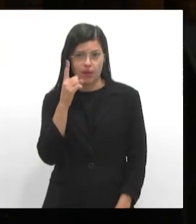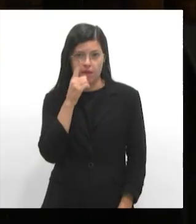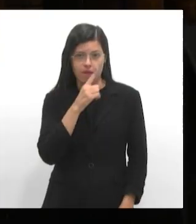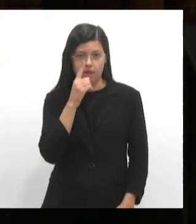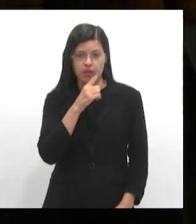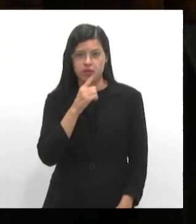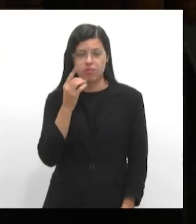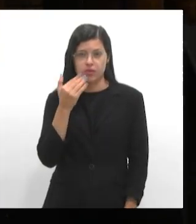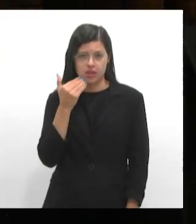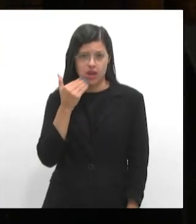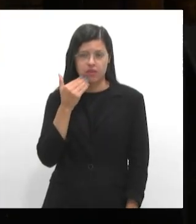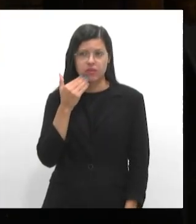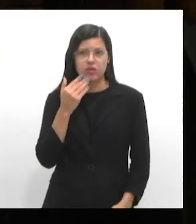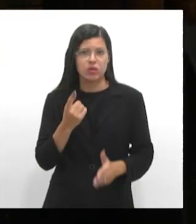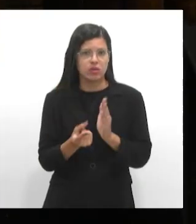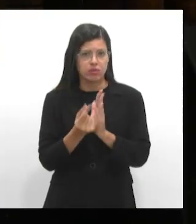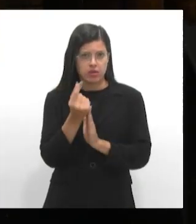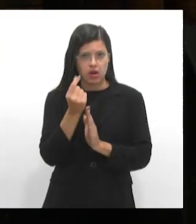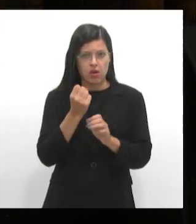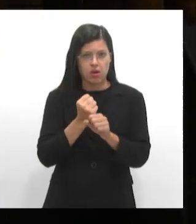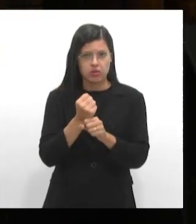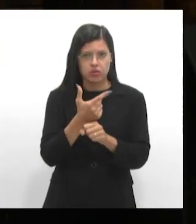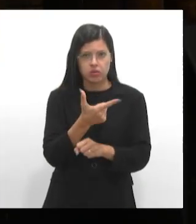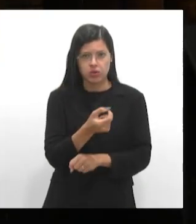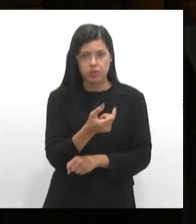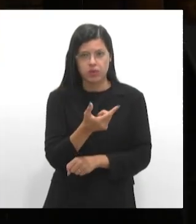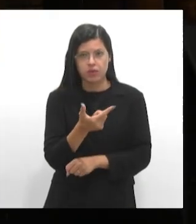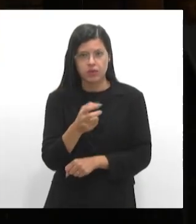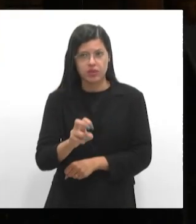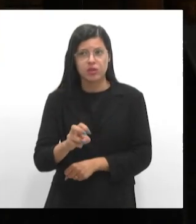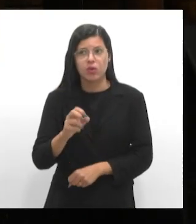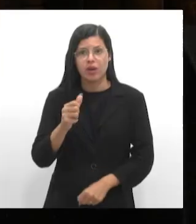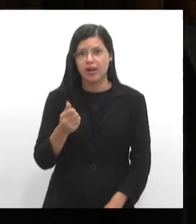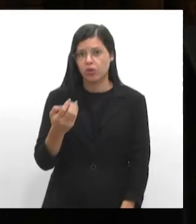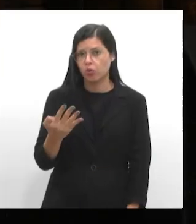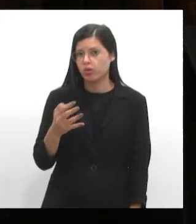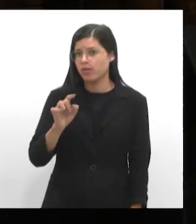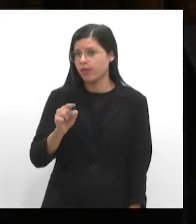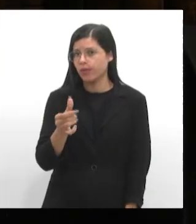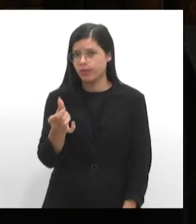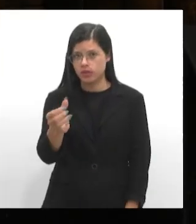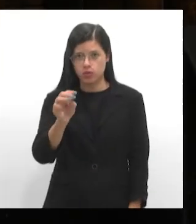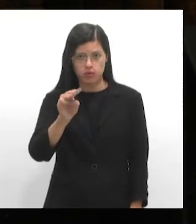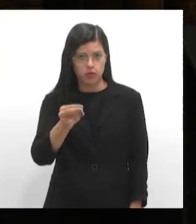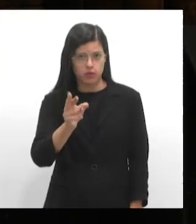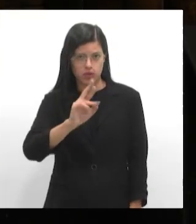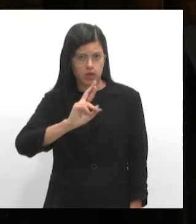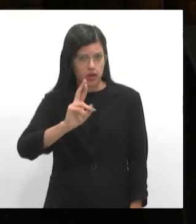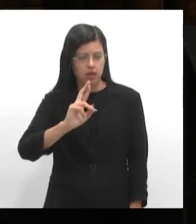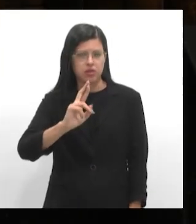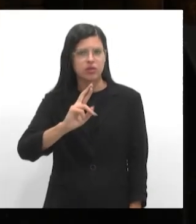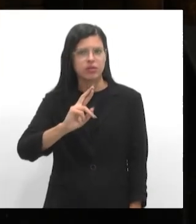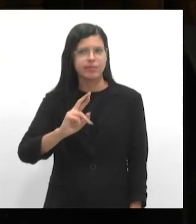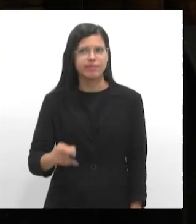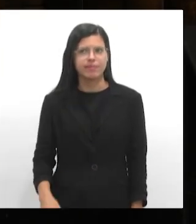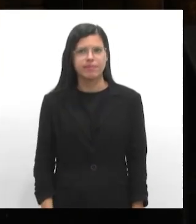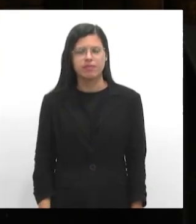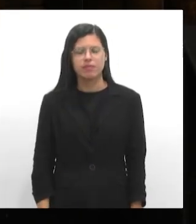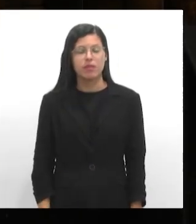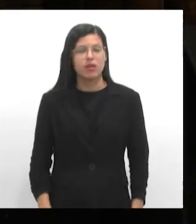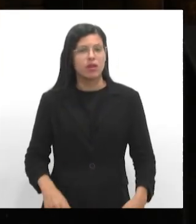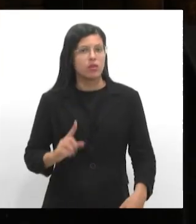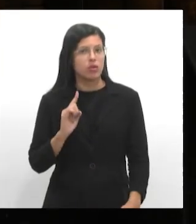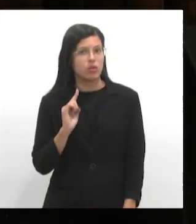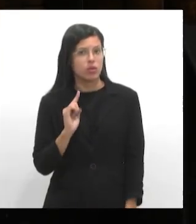para 2025 é de 14,6 bilhões de reais.